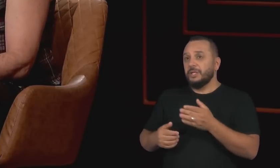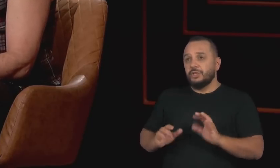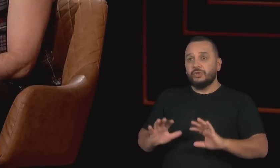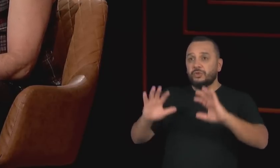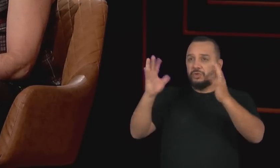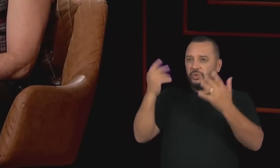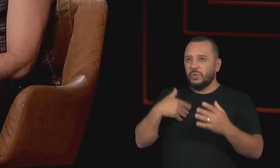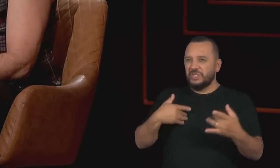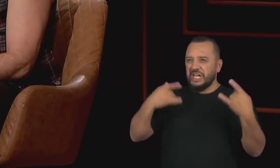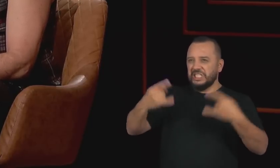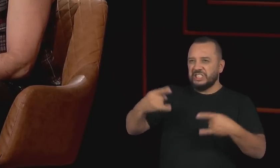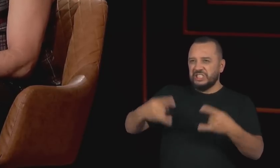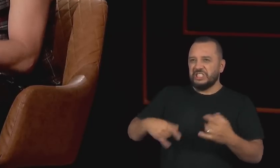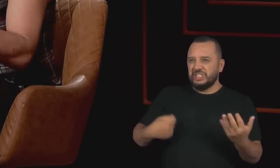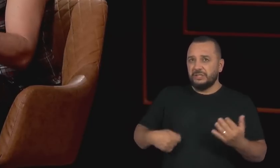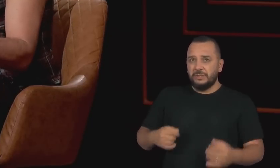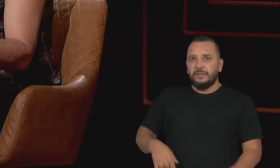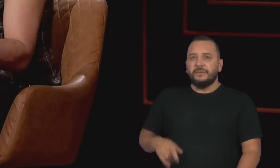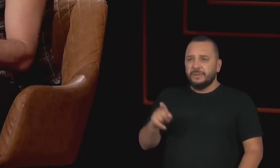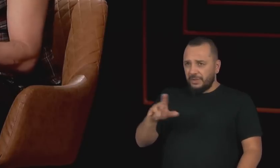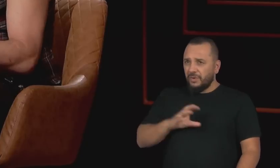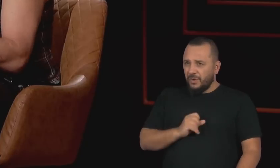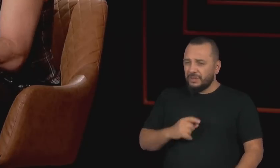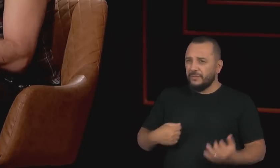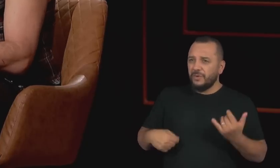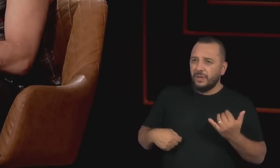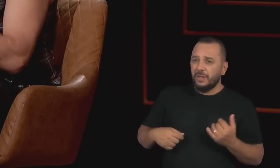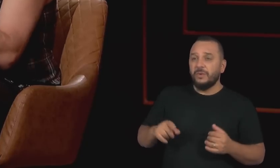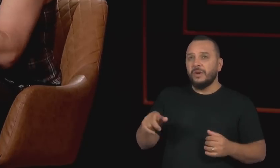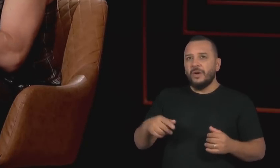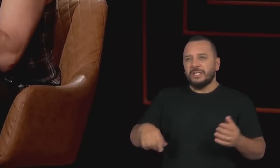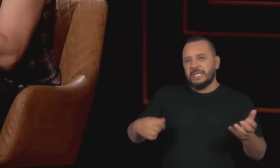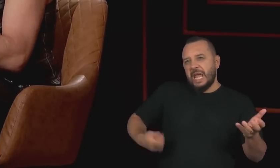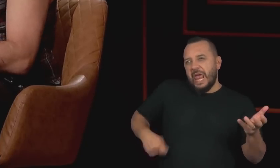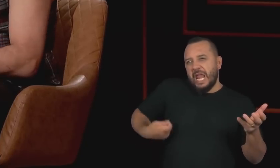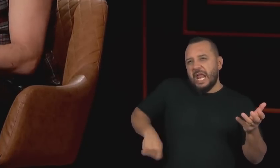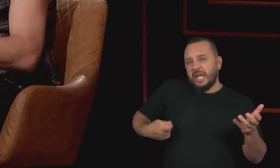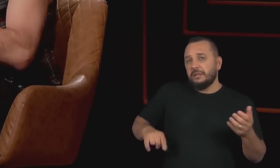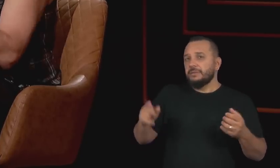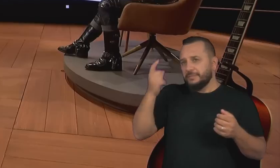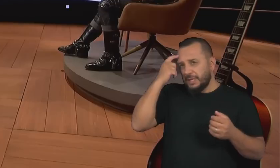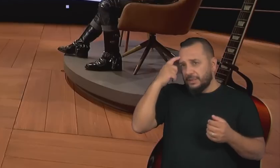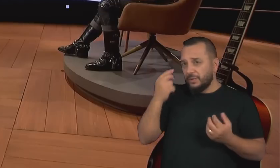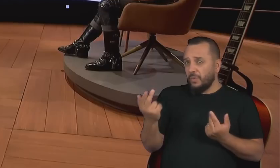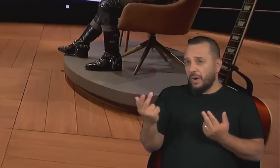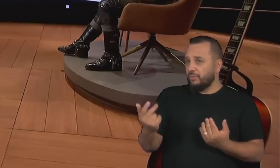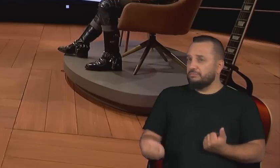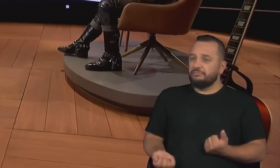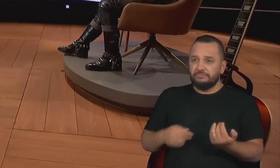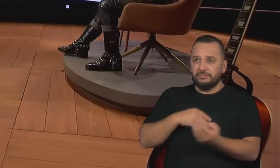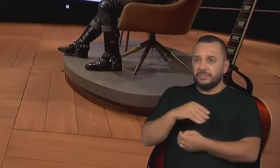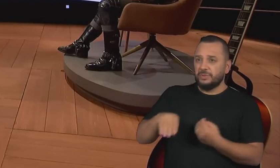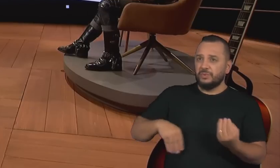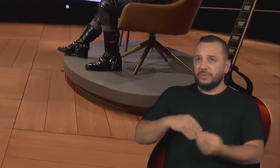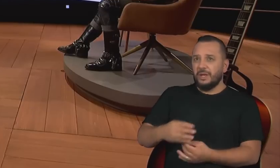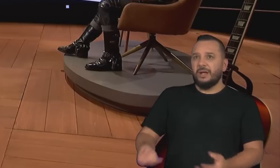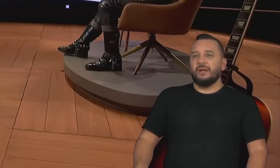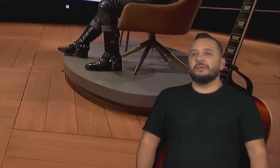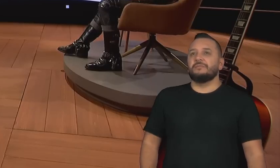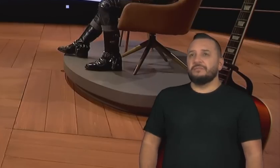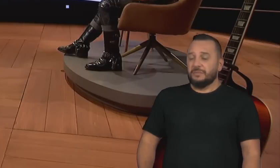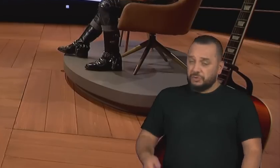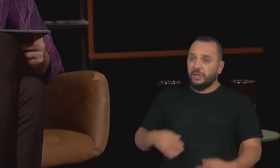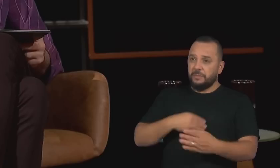E eu falei, mas você toca um violãozinho também? Você gosta de hardcore? Pô, alguém que está pensando que nem eu aqui, então vamos misturar. Aí a